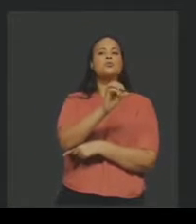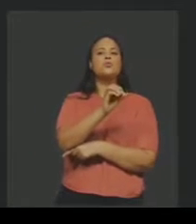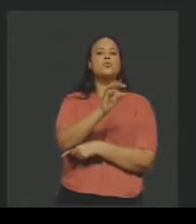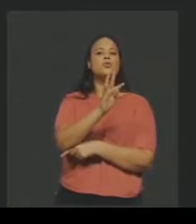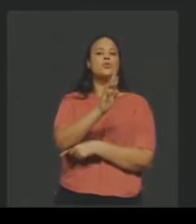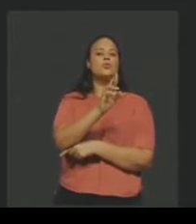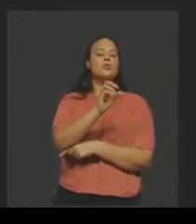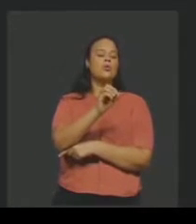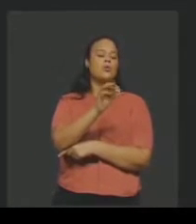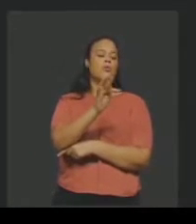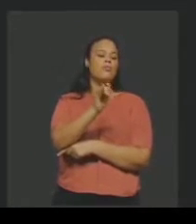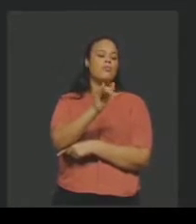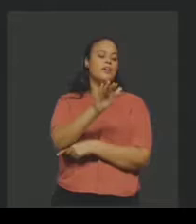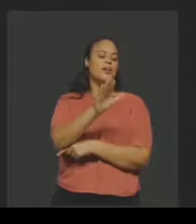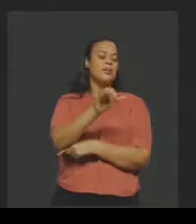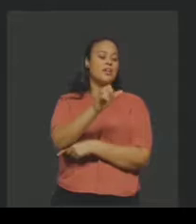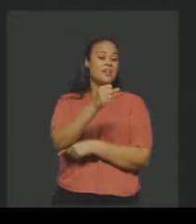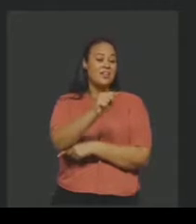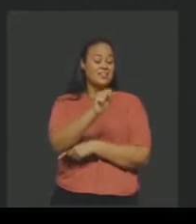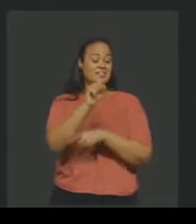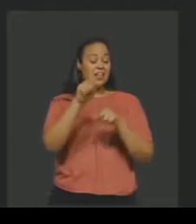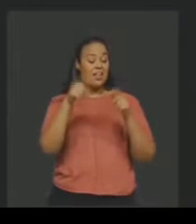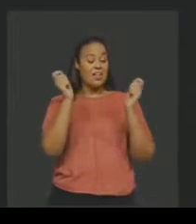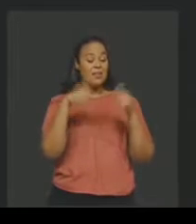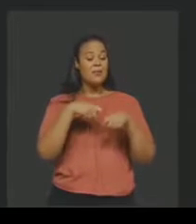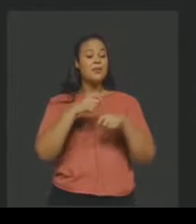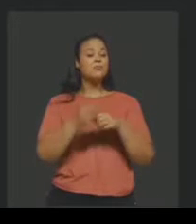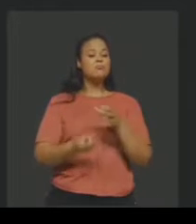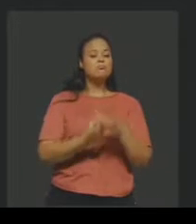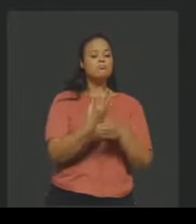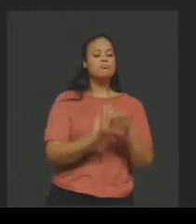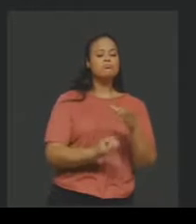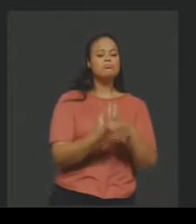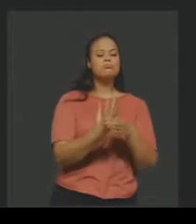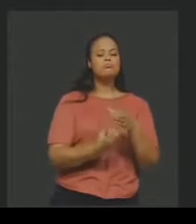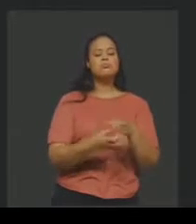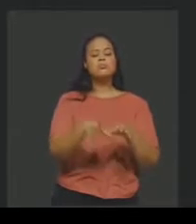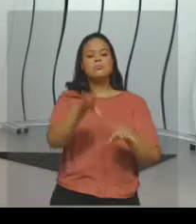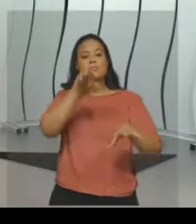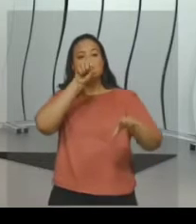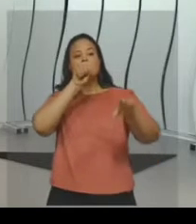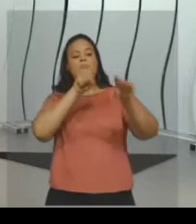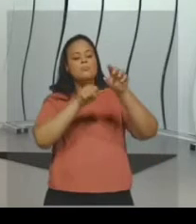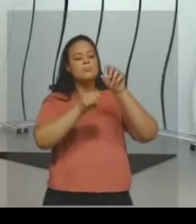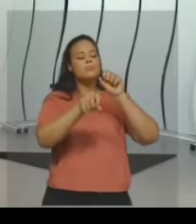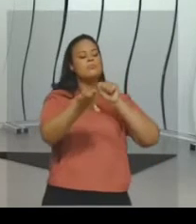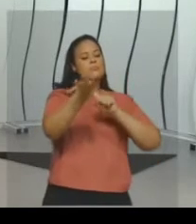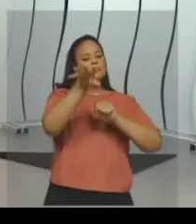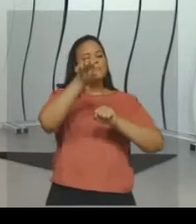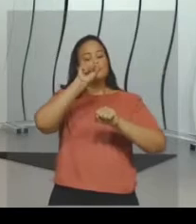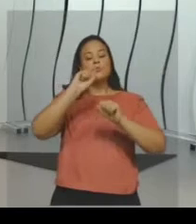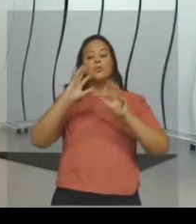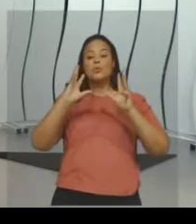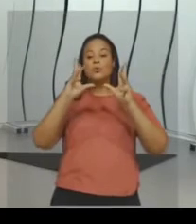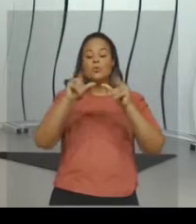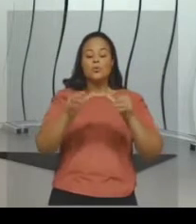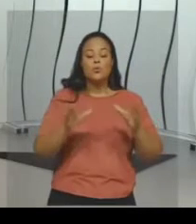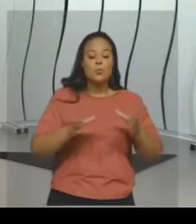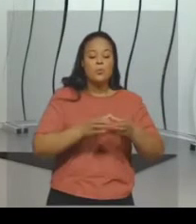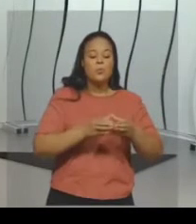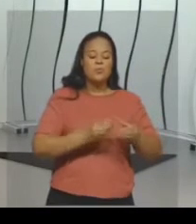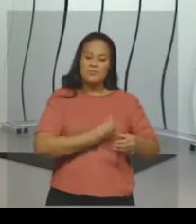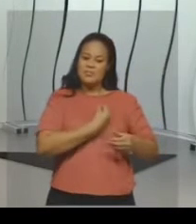fotossintetizantes. Olha que termo gigantesco. Elas são capazes de produzir grande parte do oxigênio do planeta. Então é importante para todos os seres vivos por